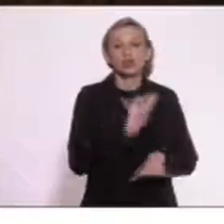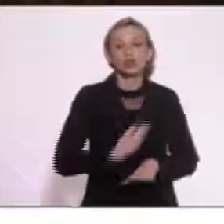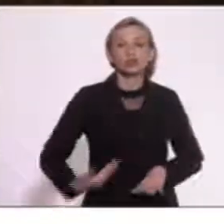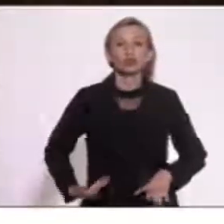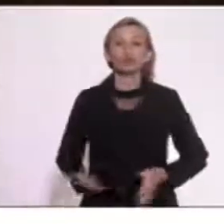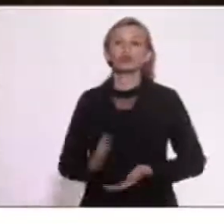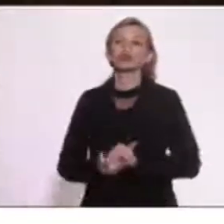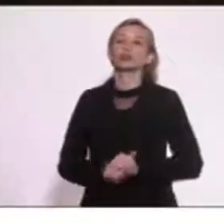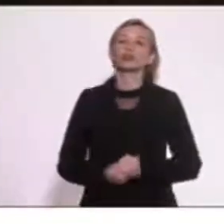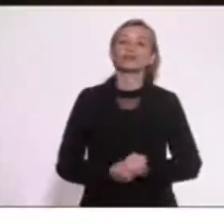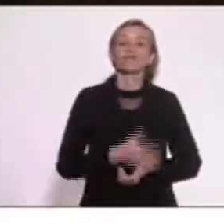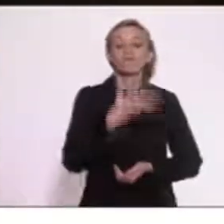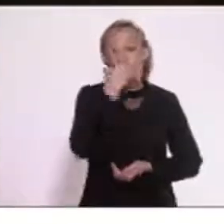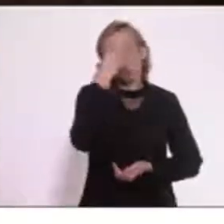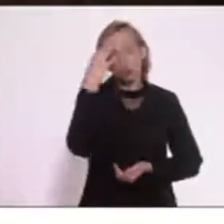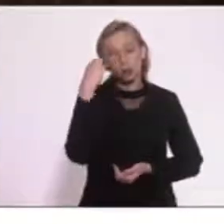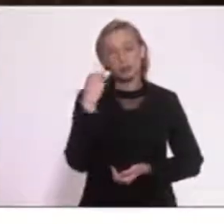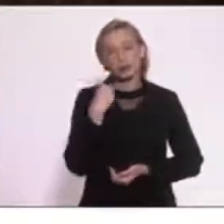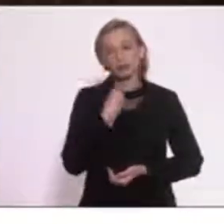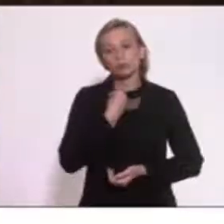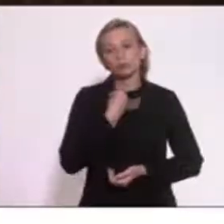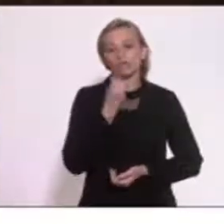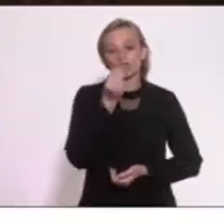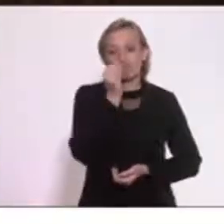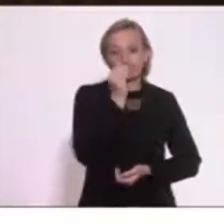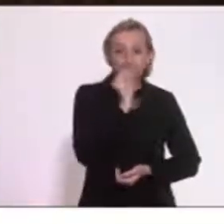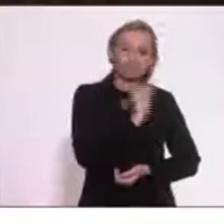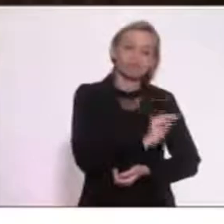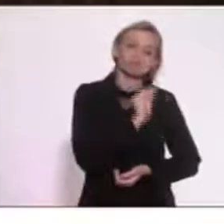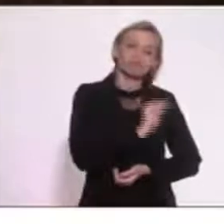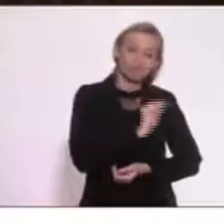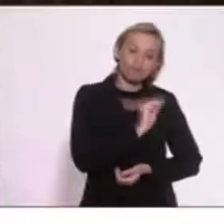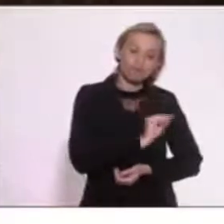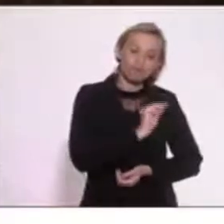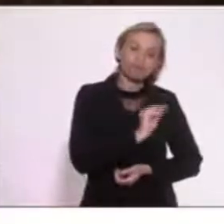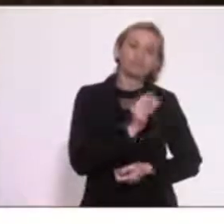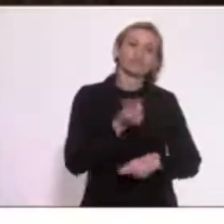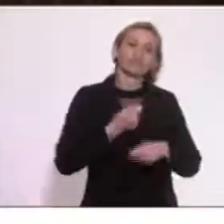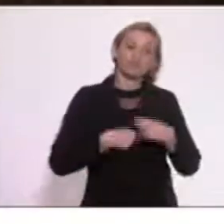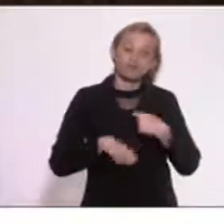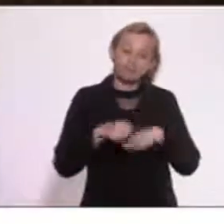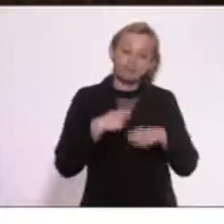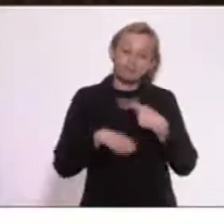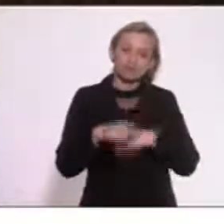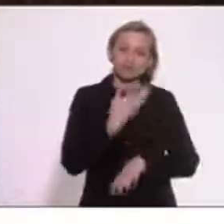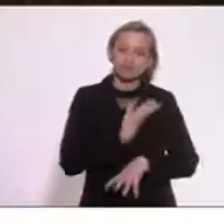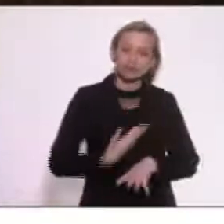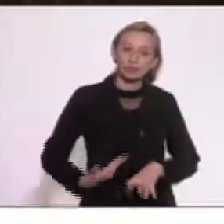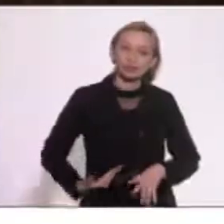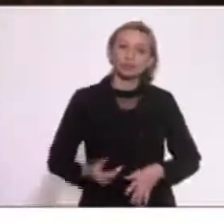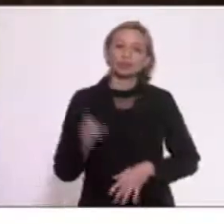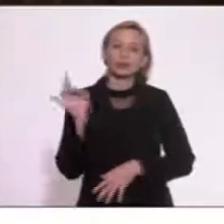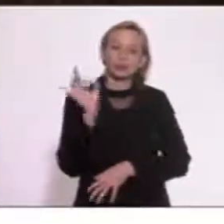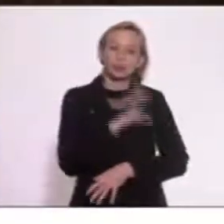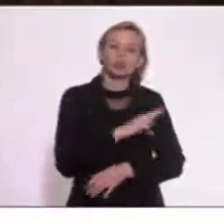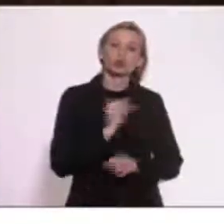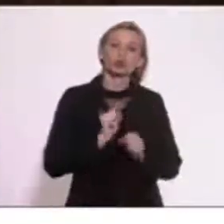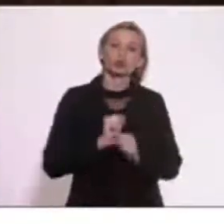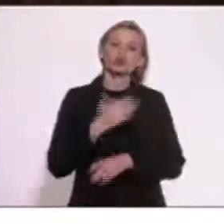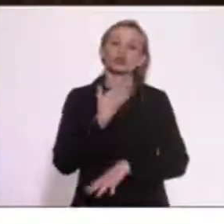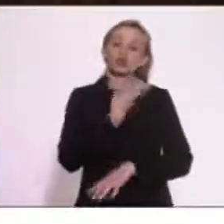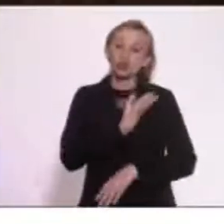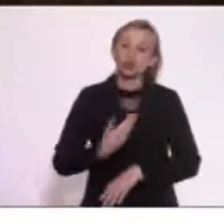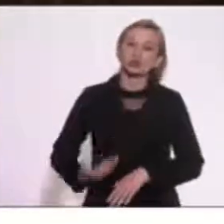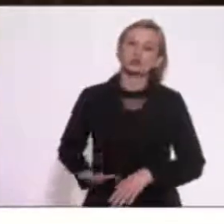públicos tão esquecidos e menosprezados pela administração pública dos últimos governos